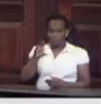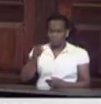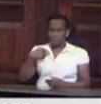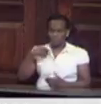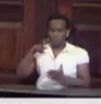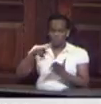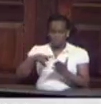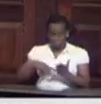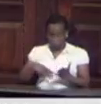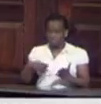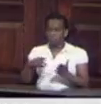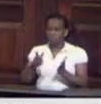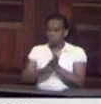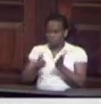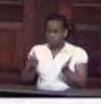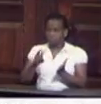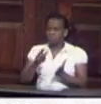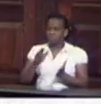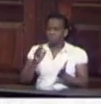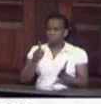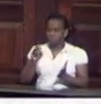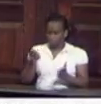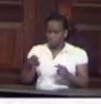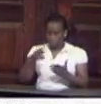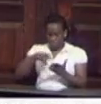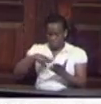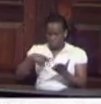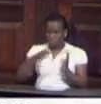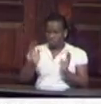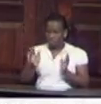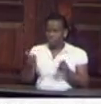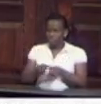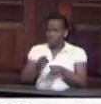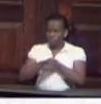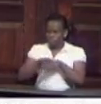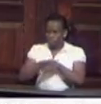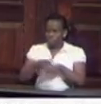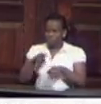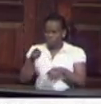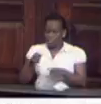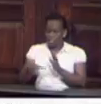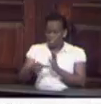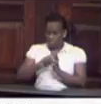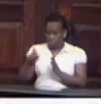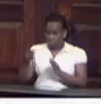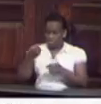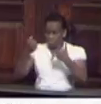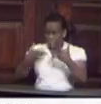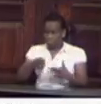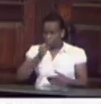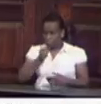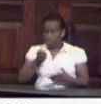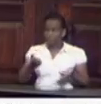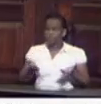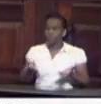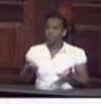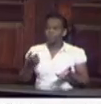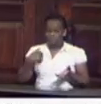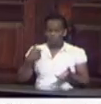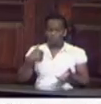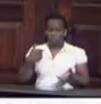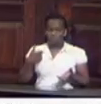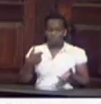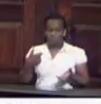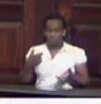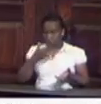aliás, comentei consigo hoje sobre esse artigo antes da sua intervenção. E eu estou